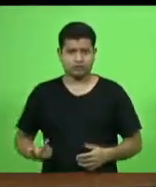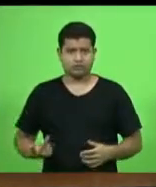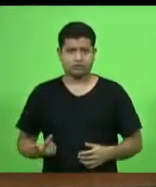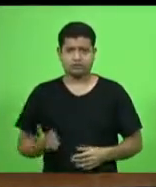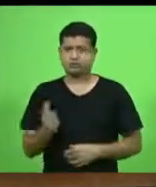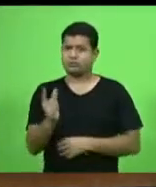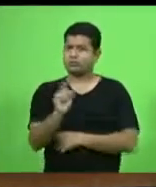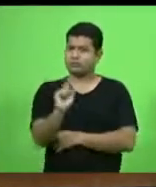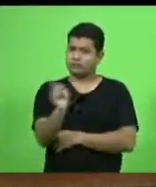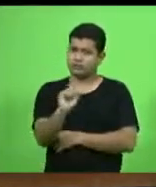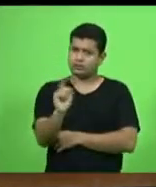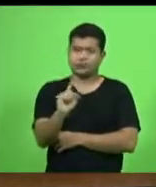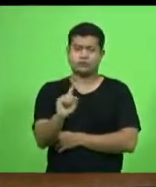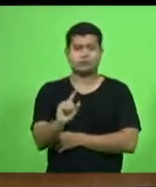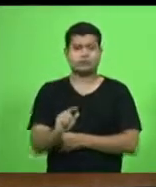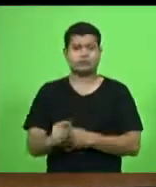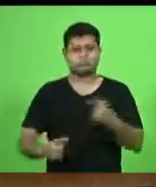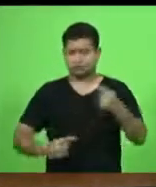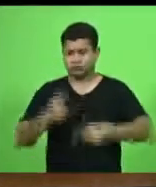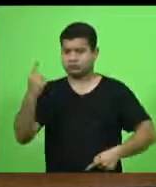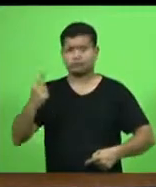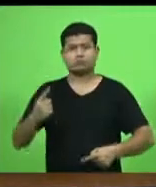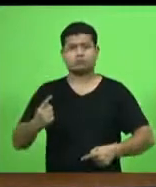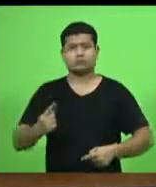E também, senhores deputados,